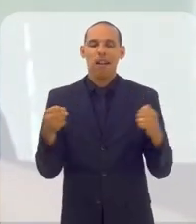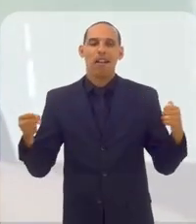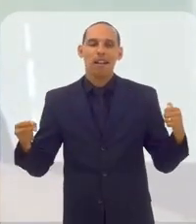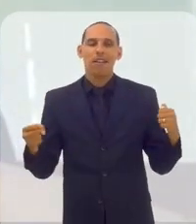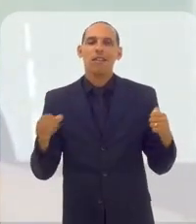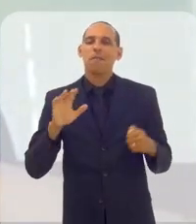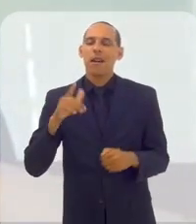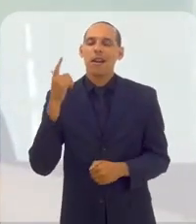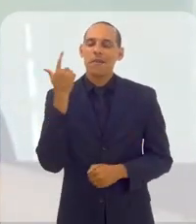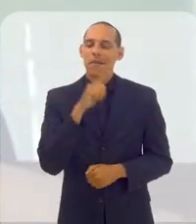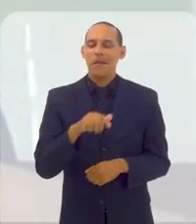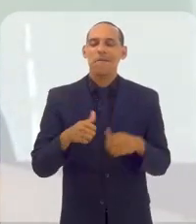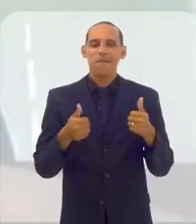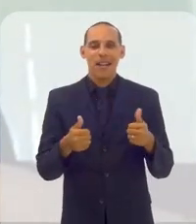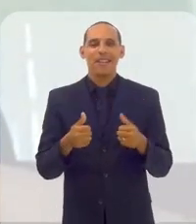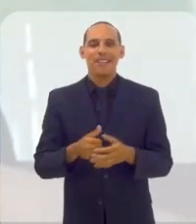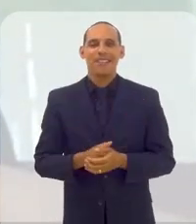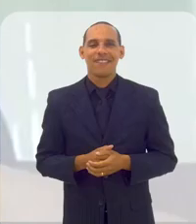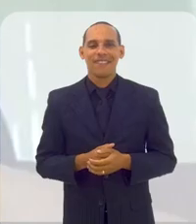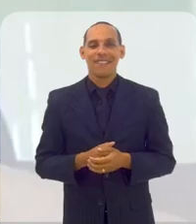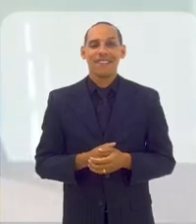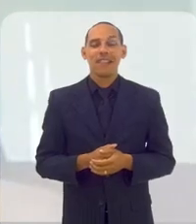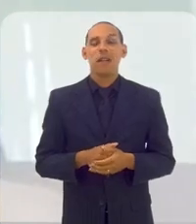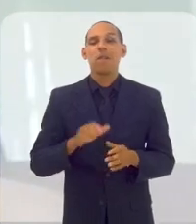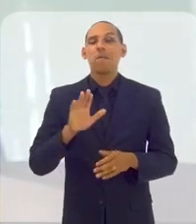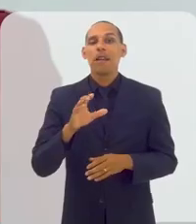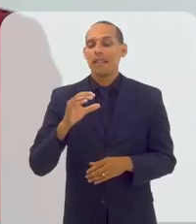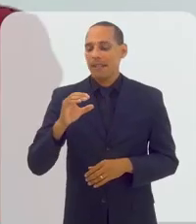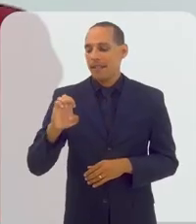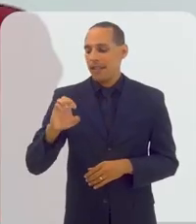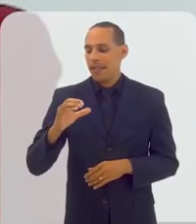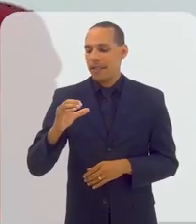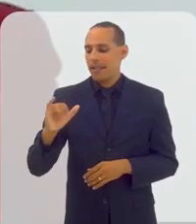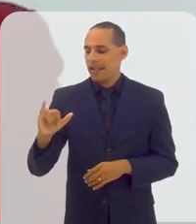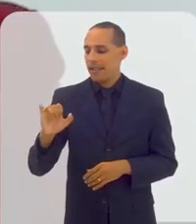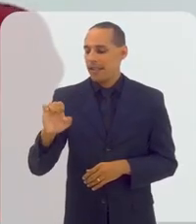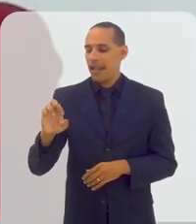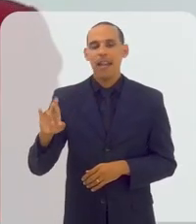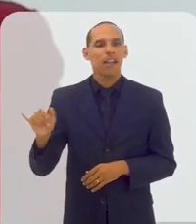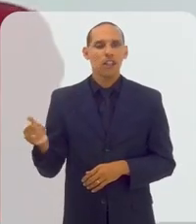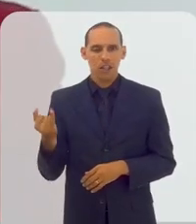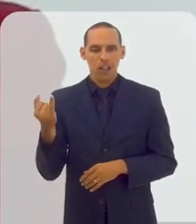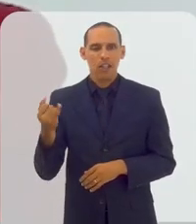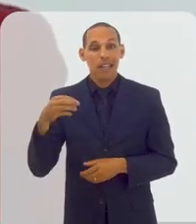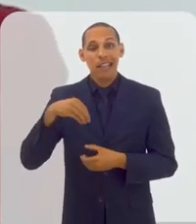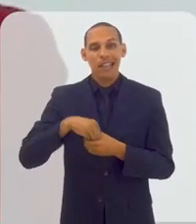grande e bem sucedido na minha avaliação e qual a importância